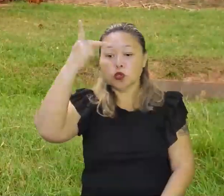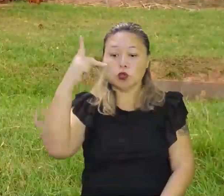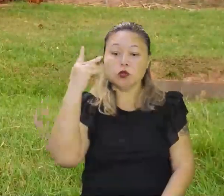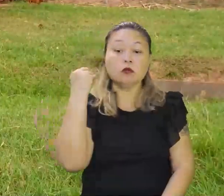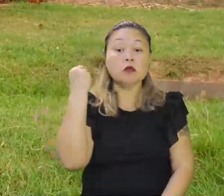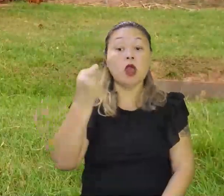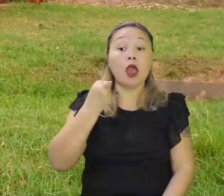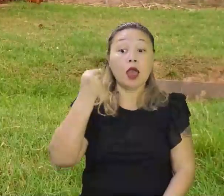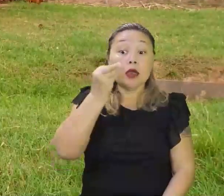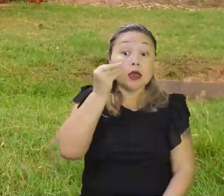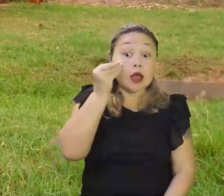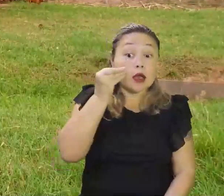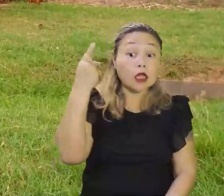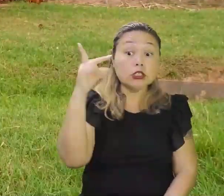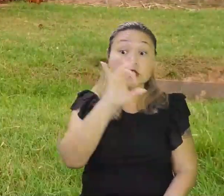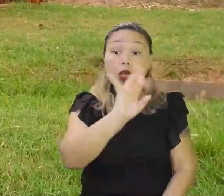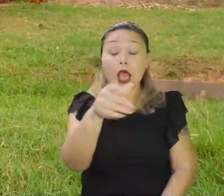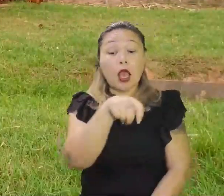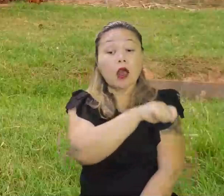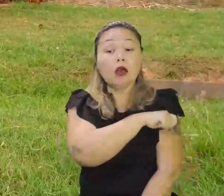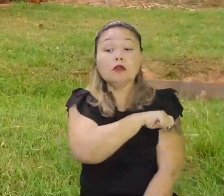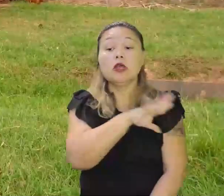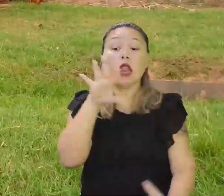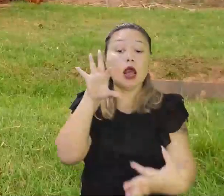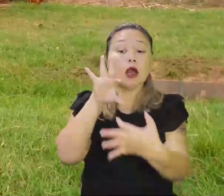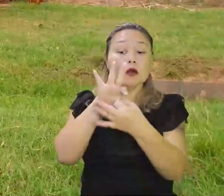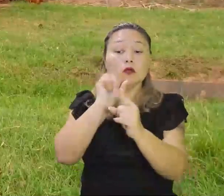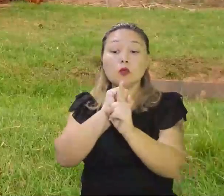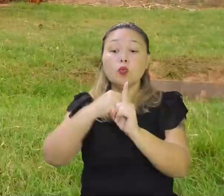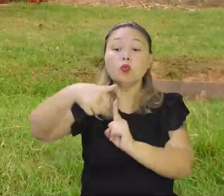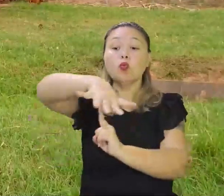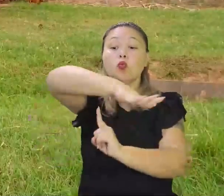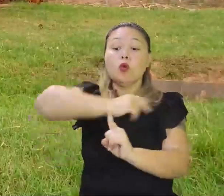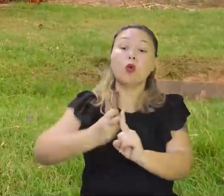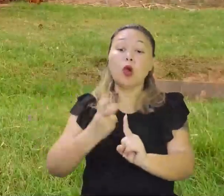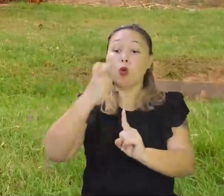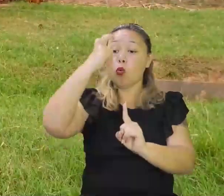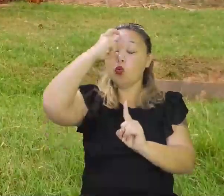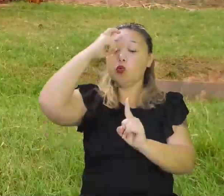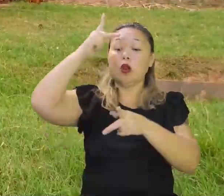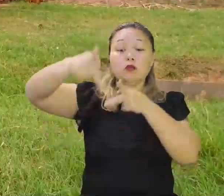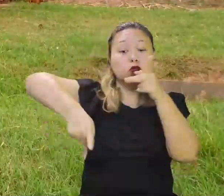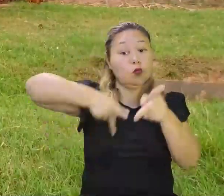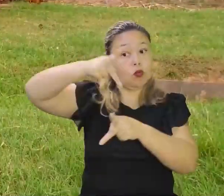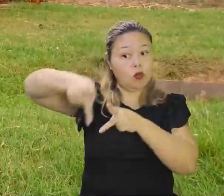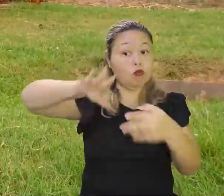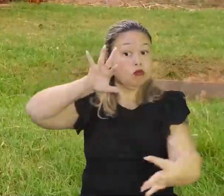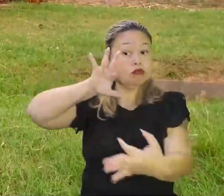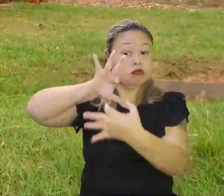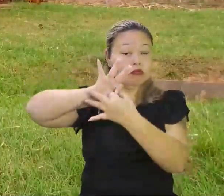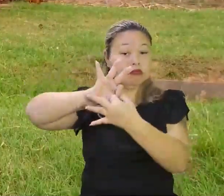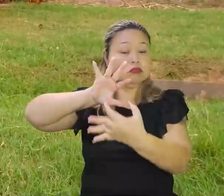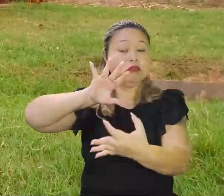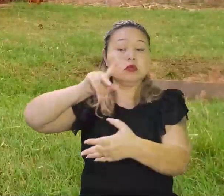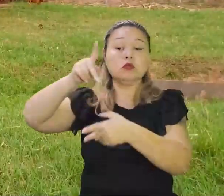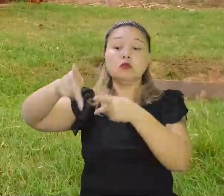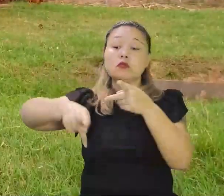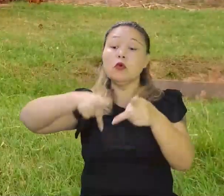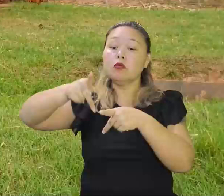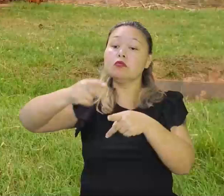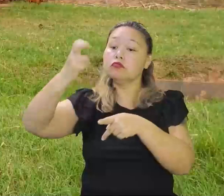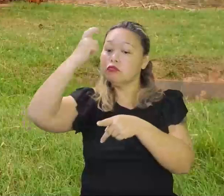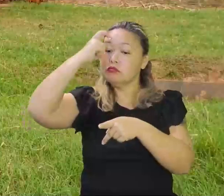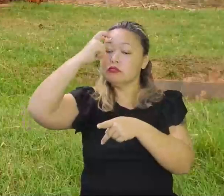do aluno, né? Ligado à sociedade, ligado à cultura de um povo. Então, peraí. Se está ligado à cultura de um